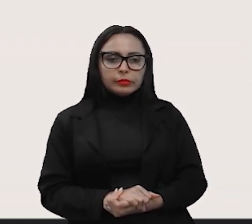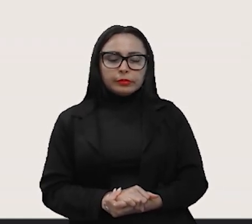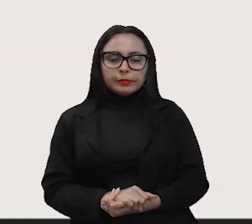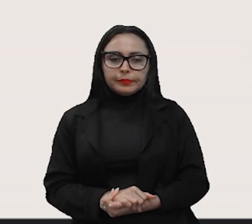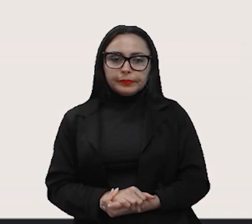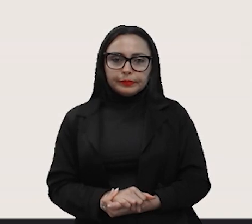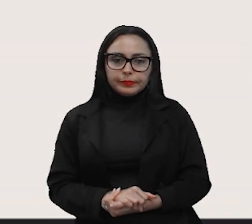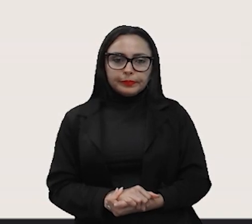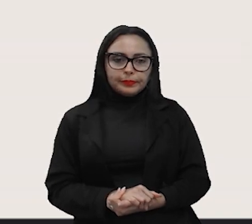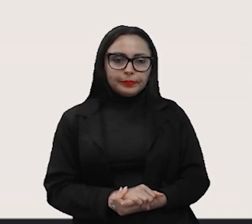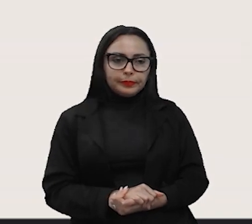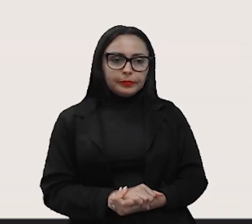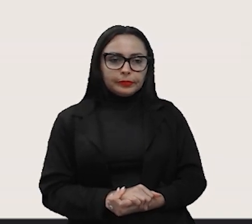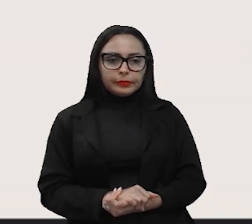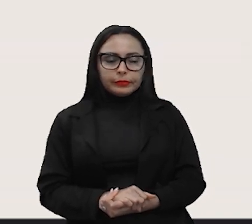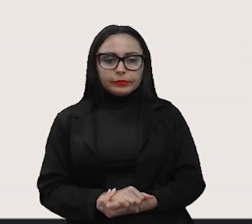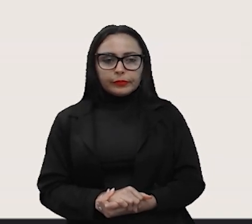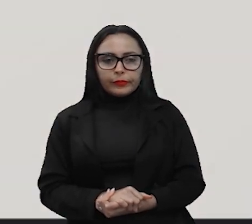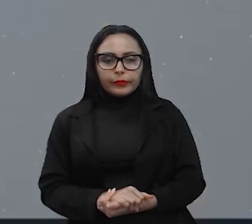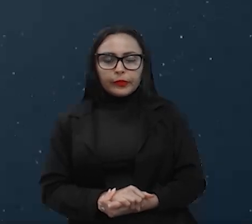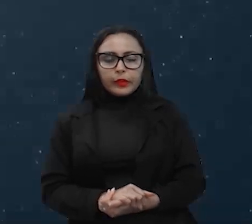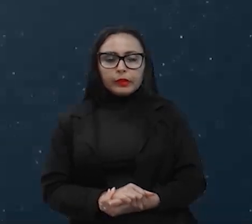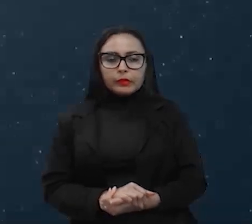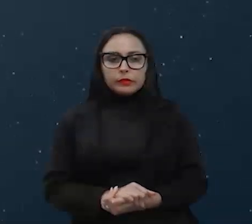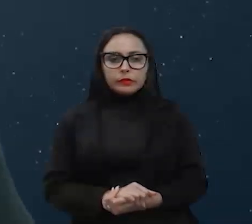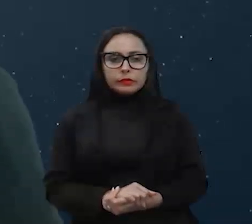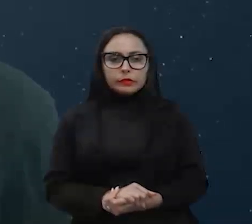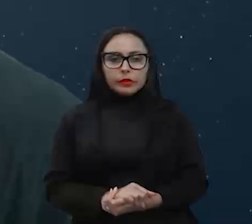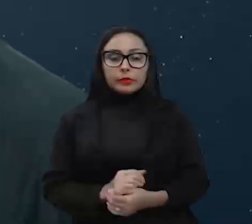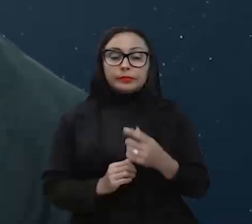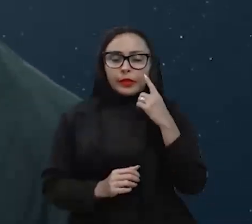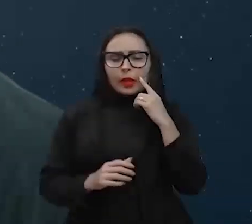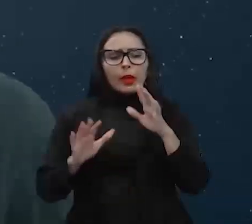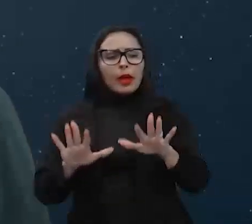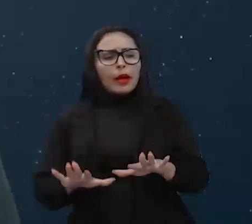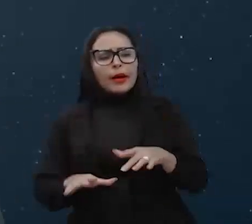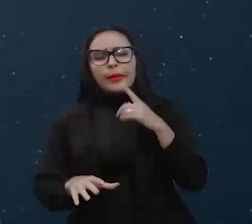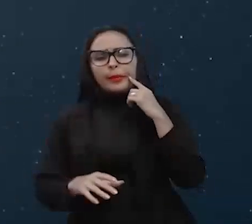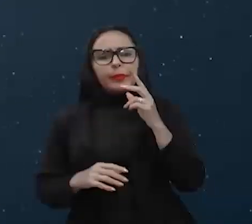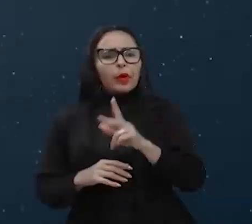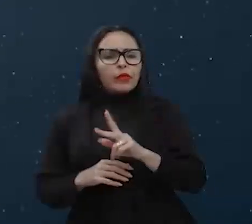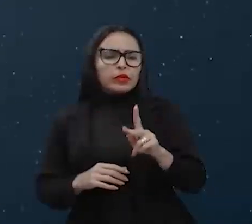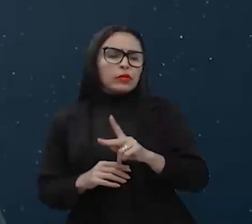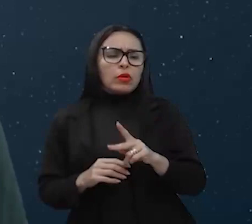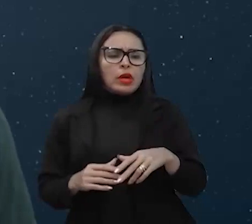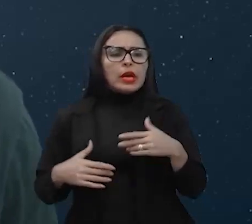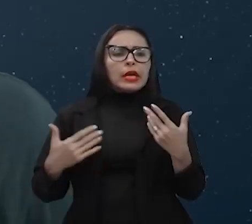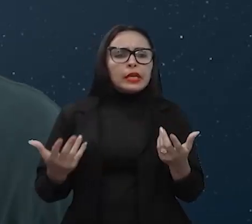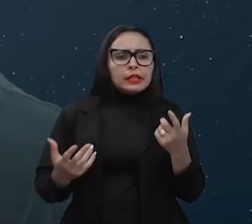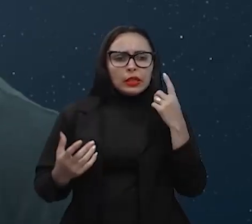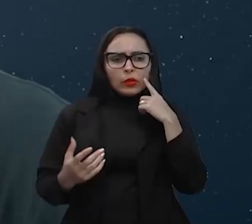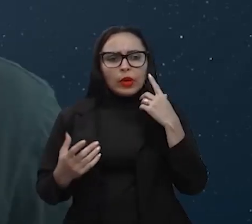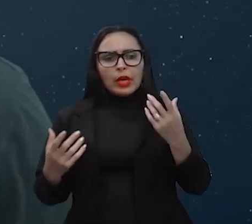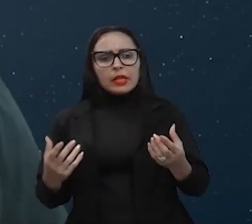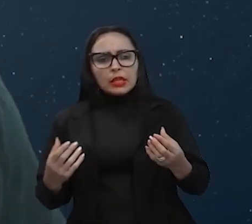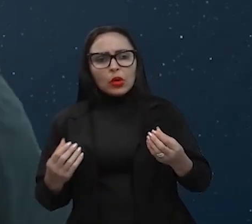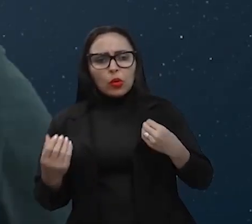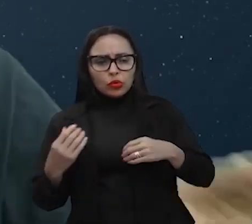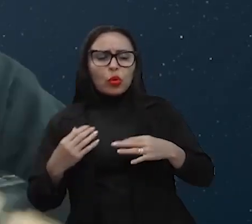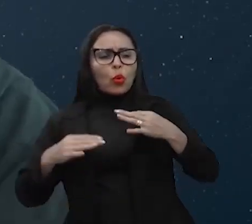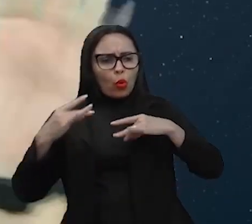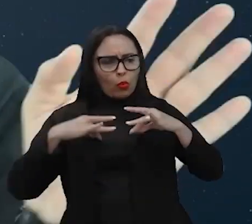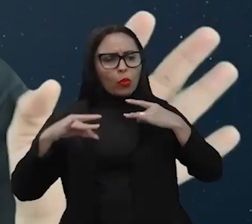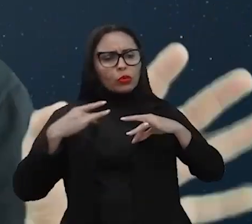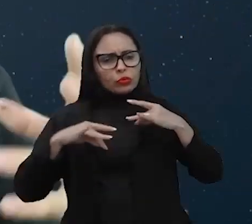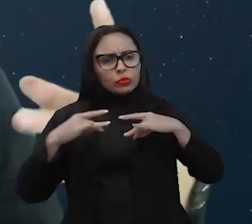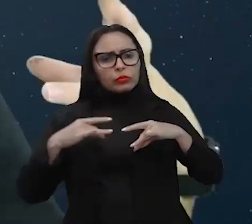femininas são os ovários. Aí você pode dizer, Betão, traz para mim. Você pode dizer assim, Tubarão, então quer dizer que essas glândulas, elas produzem os hormônios. Produzem.